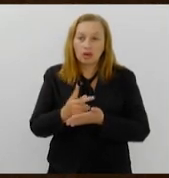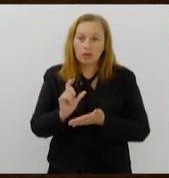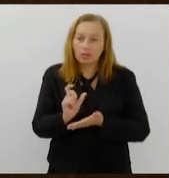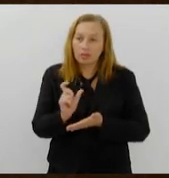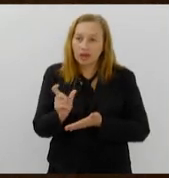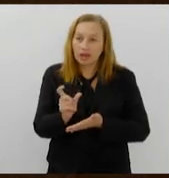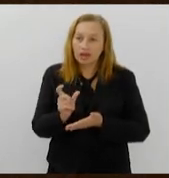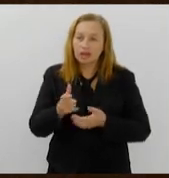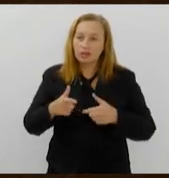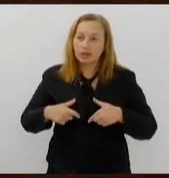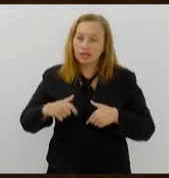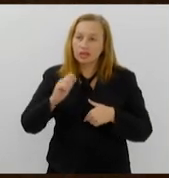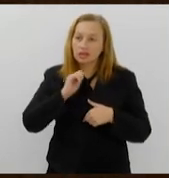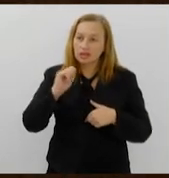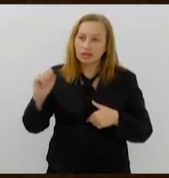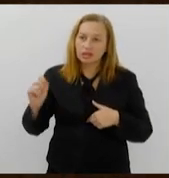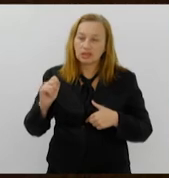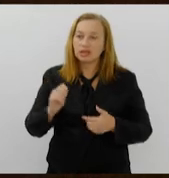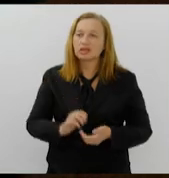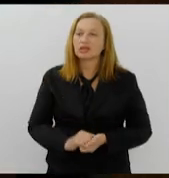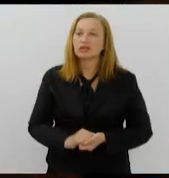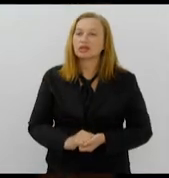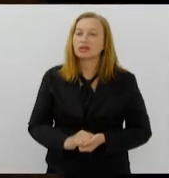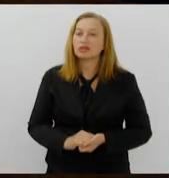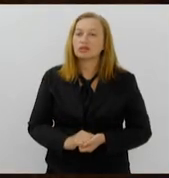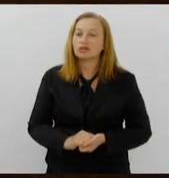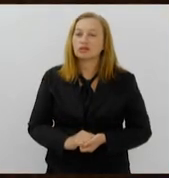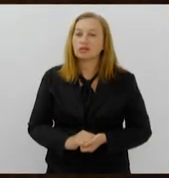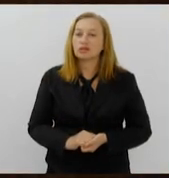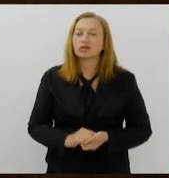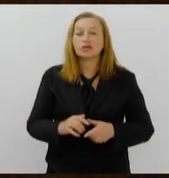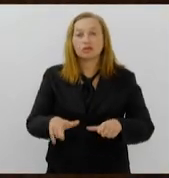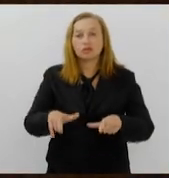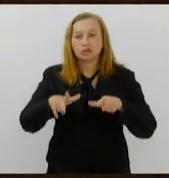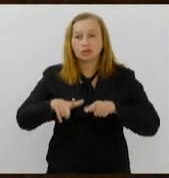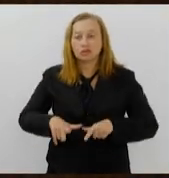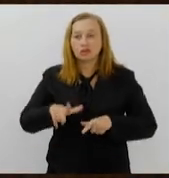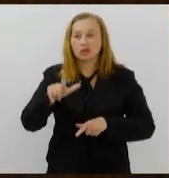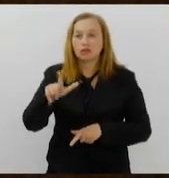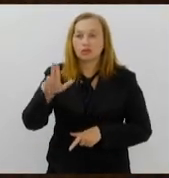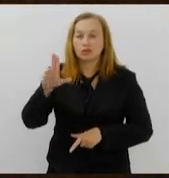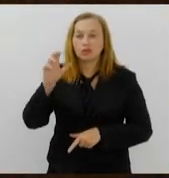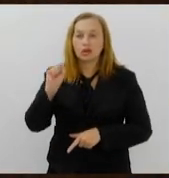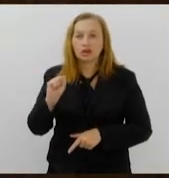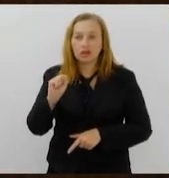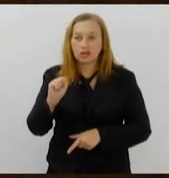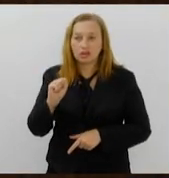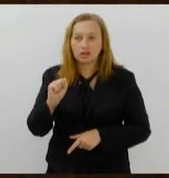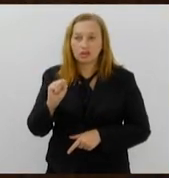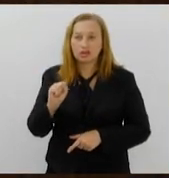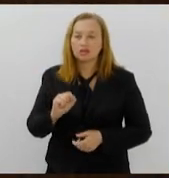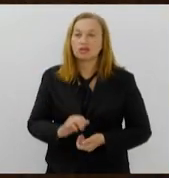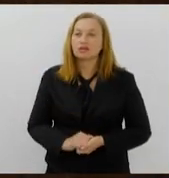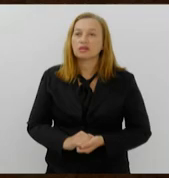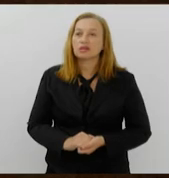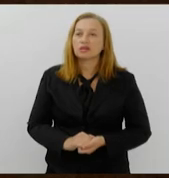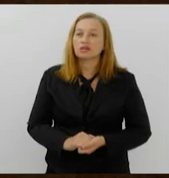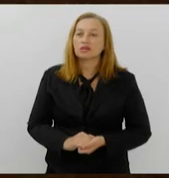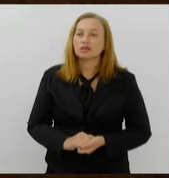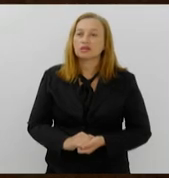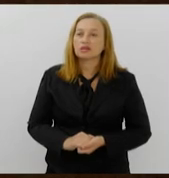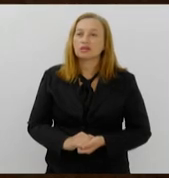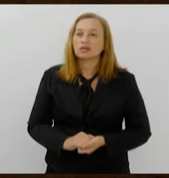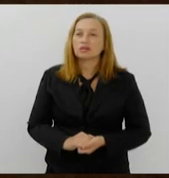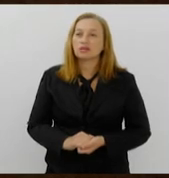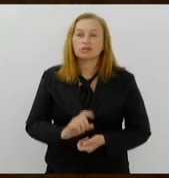a medalha Tiradentes e o respectivo diploma a Lucas Ian Cabral Azeredo Chianca. Isso